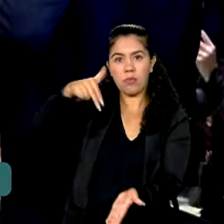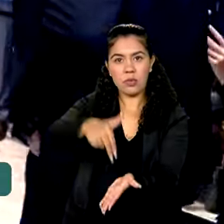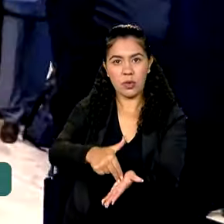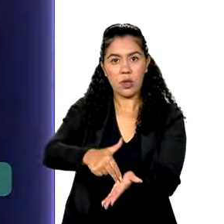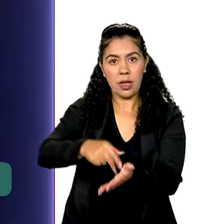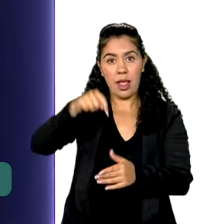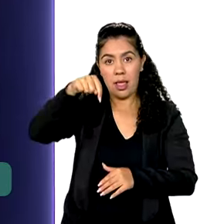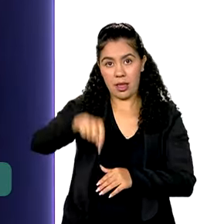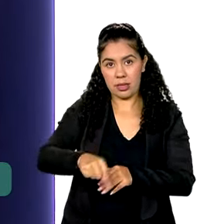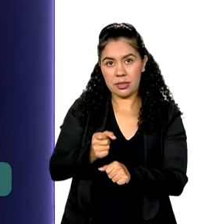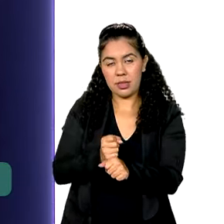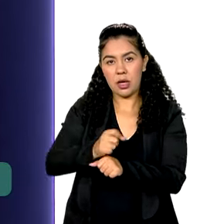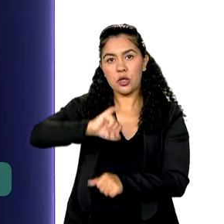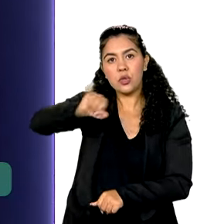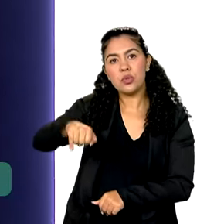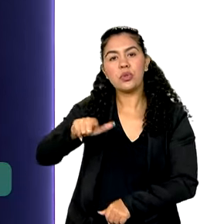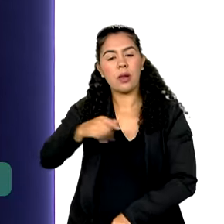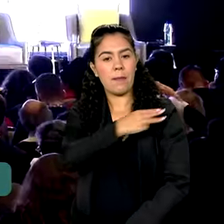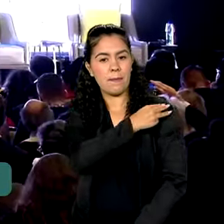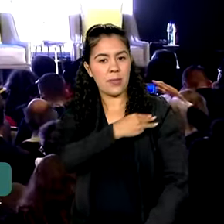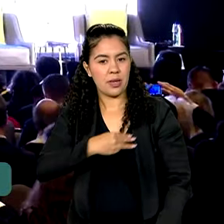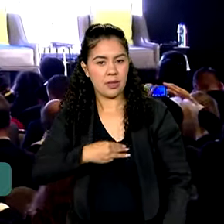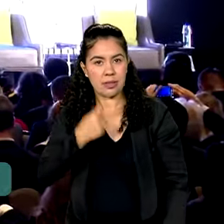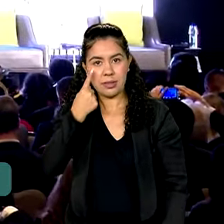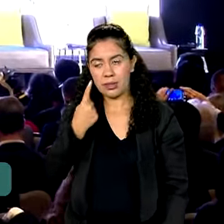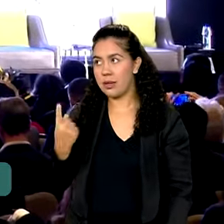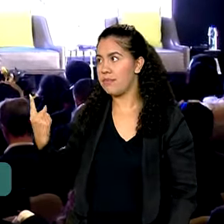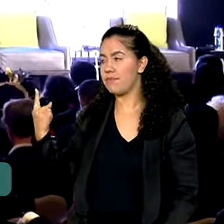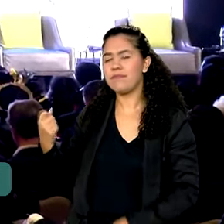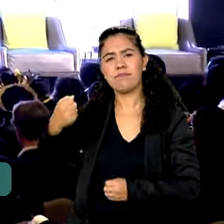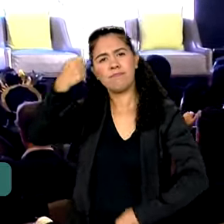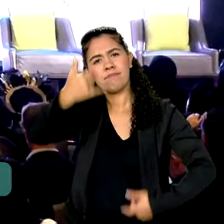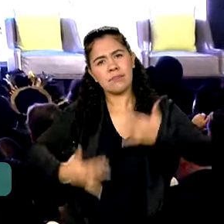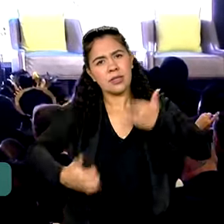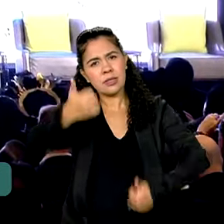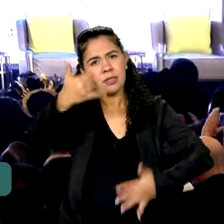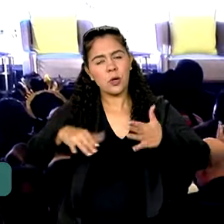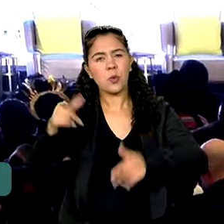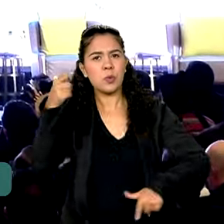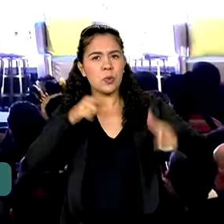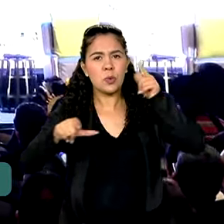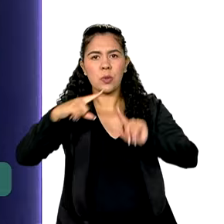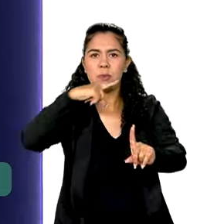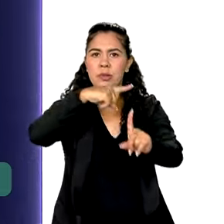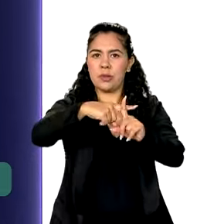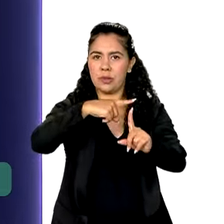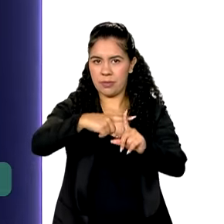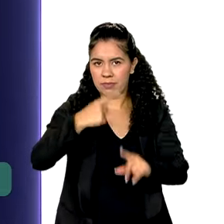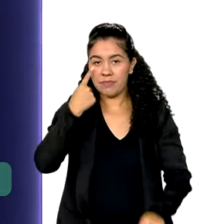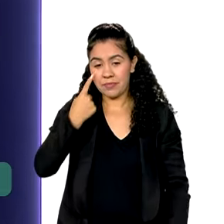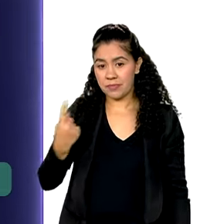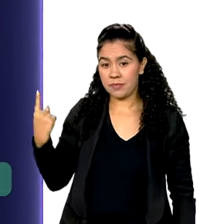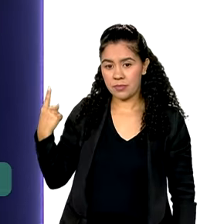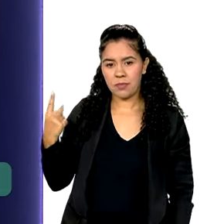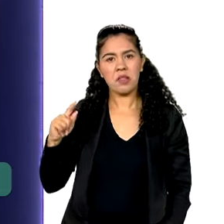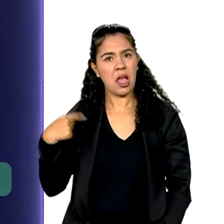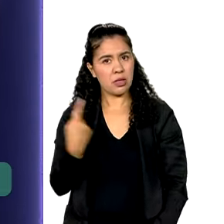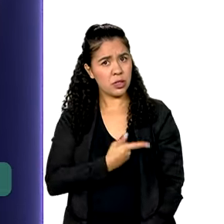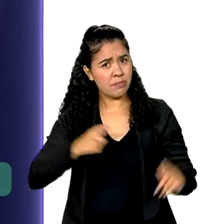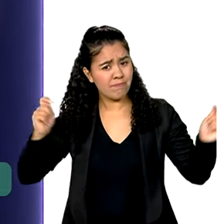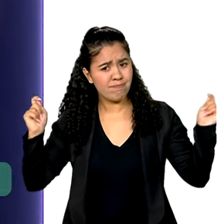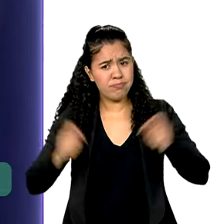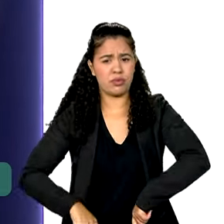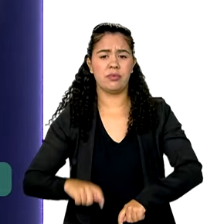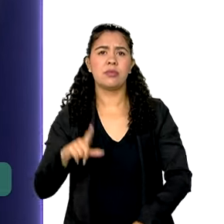deste ano, a ministra Simone Tebet destacou os ganhos mútuos da integração. Nós temos um potencial,